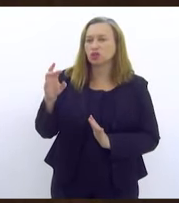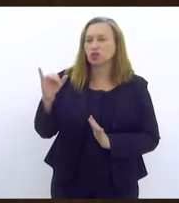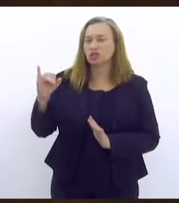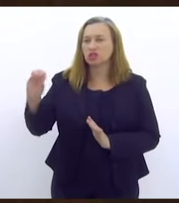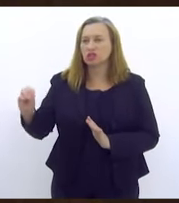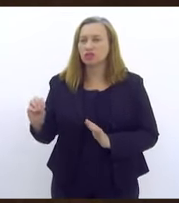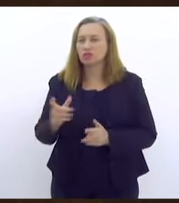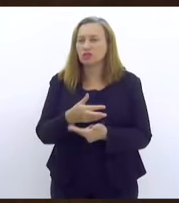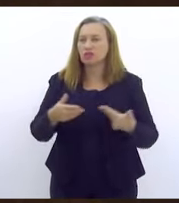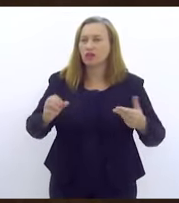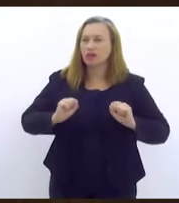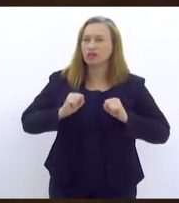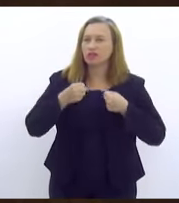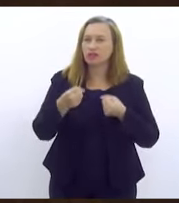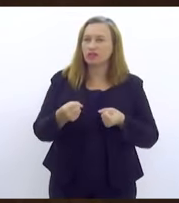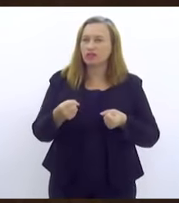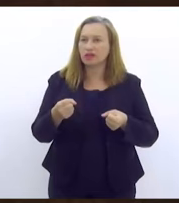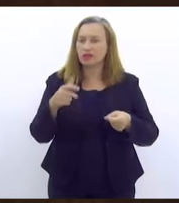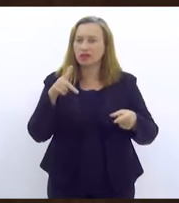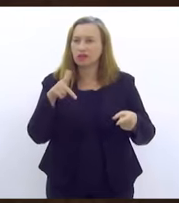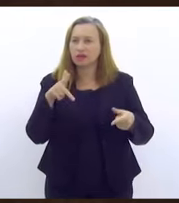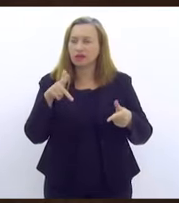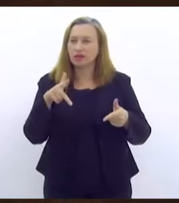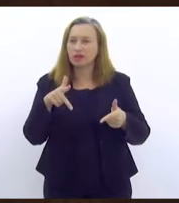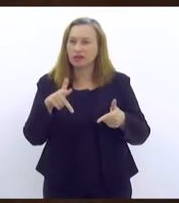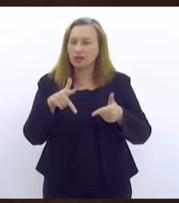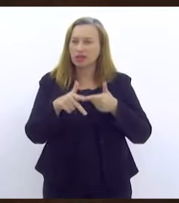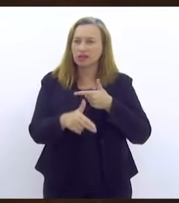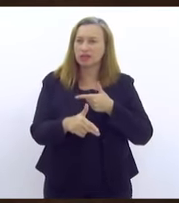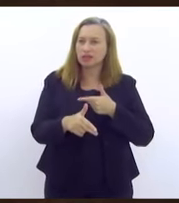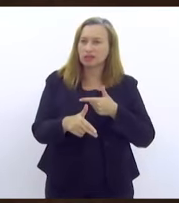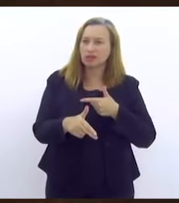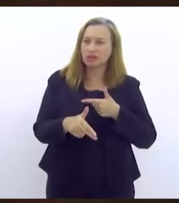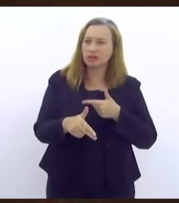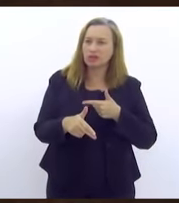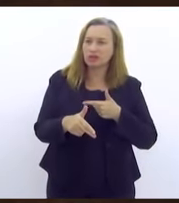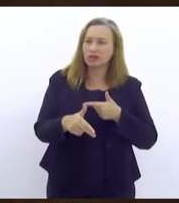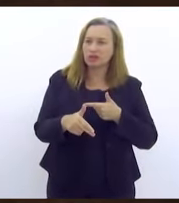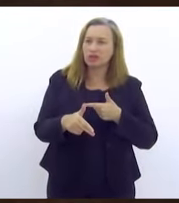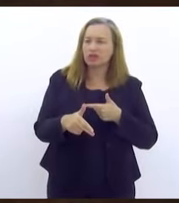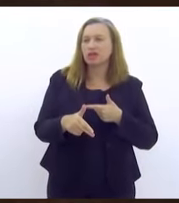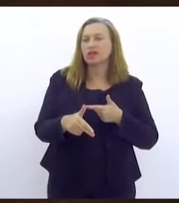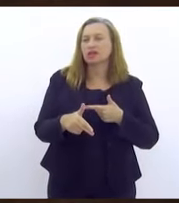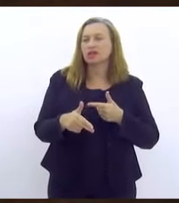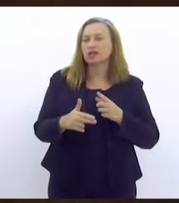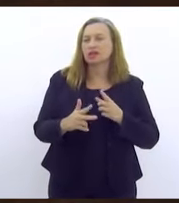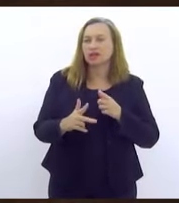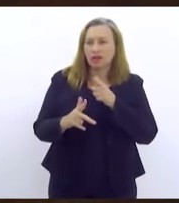defendem a castração química, outros defendem a pena de morte. Eu,